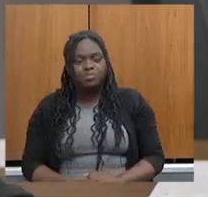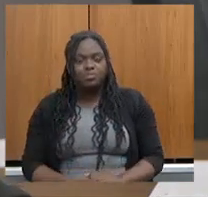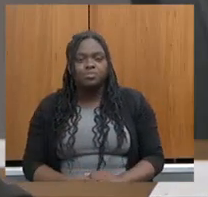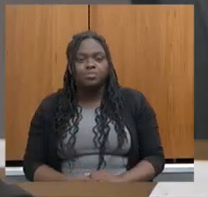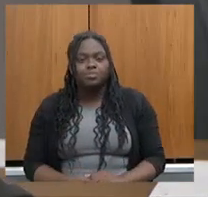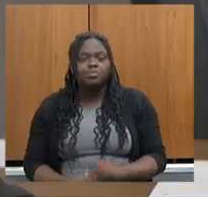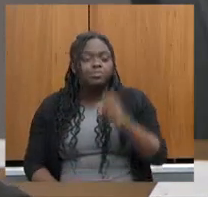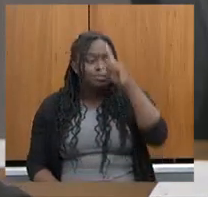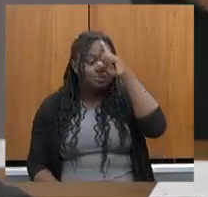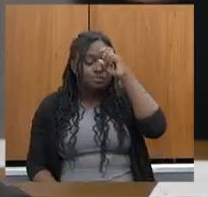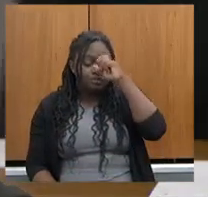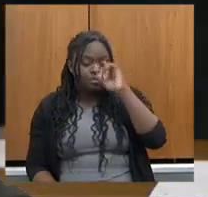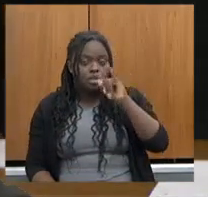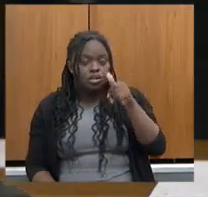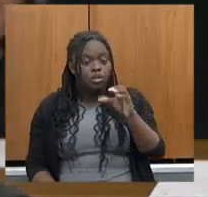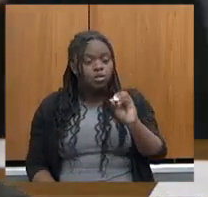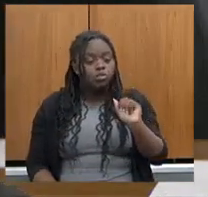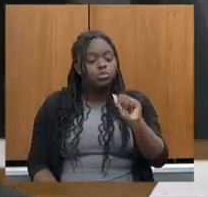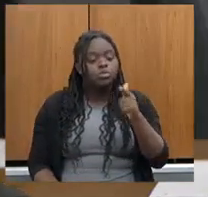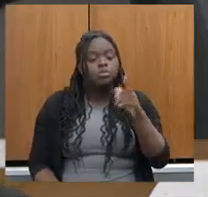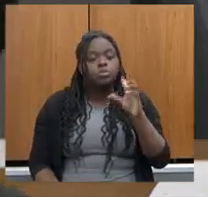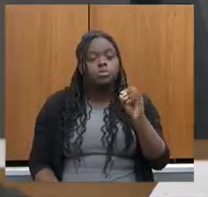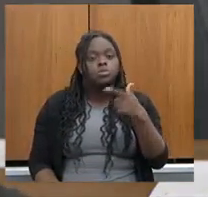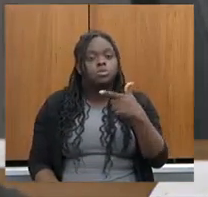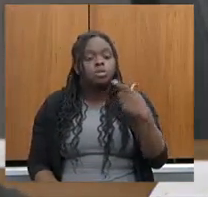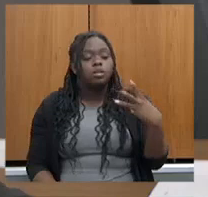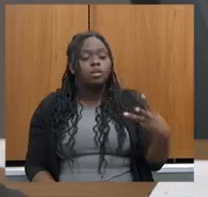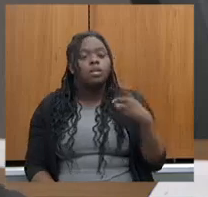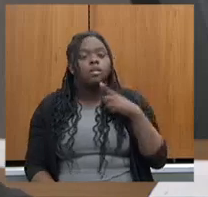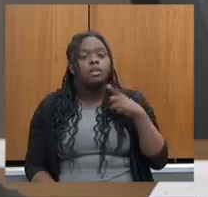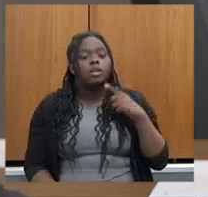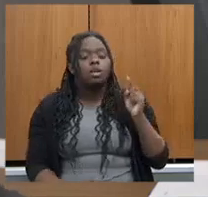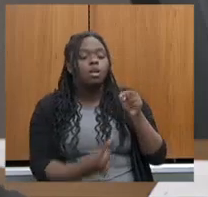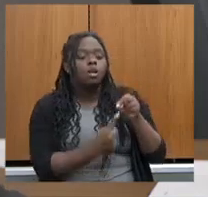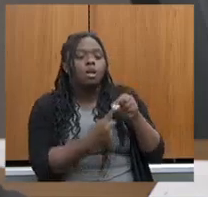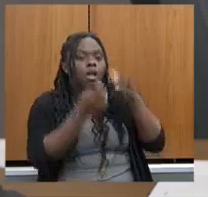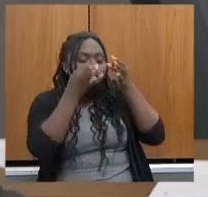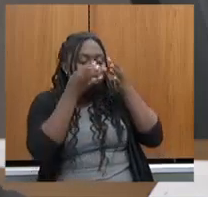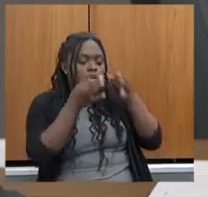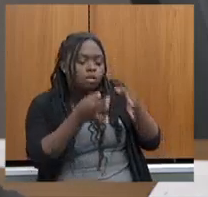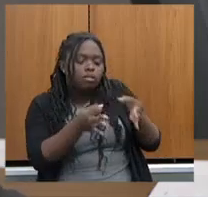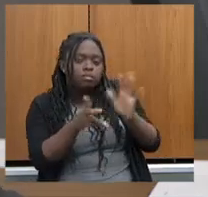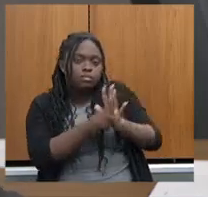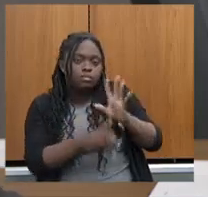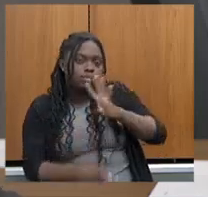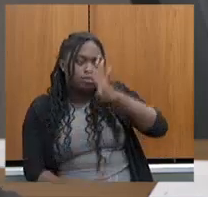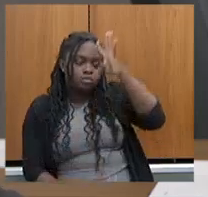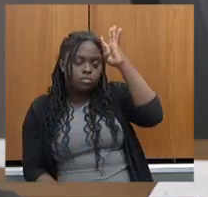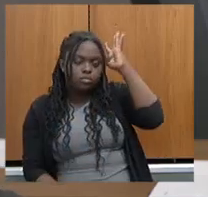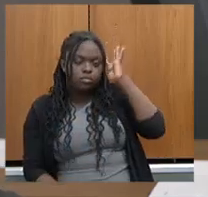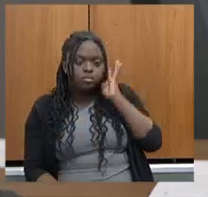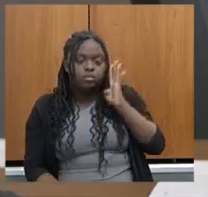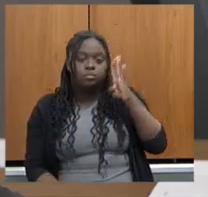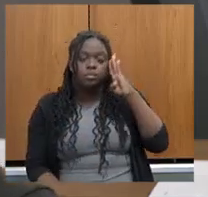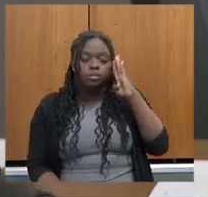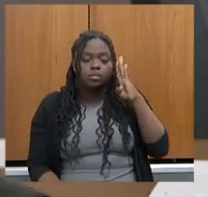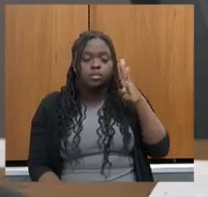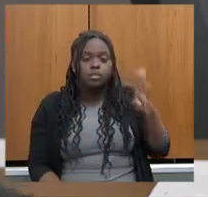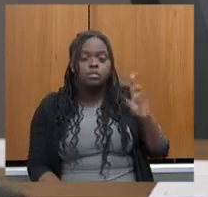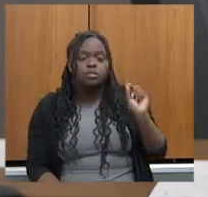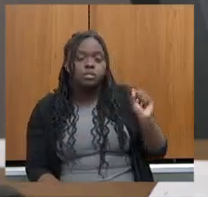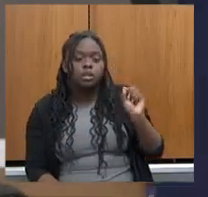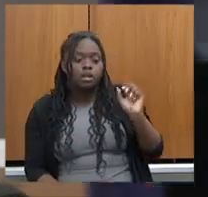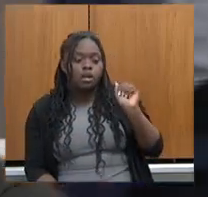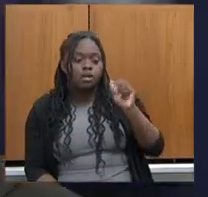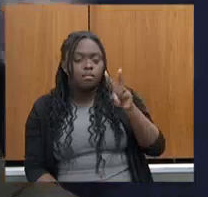Hospital João 23 tem sido alvo de uma atenção especial do Corpo de Bombeiros no que se refere a regularização ao